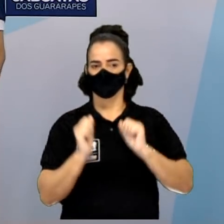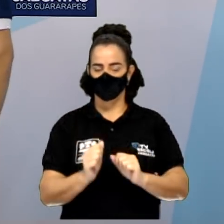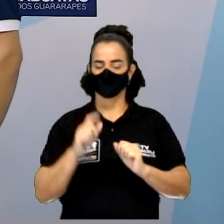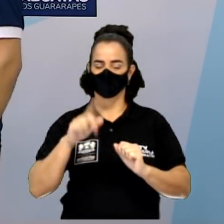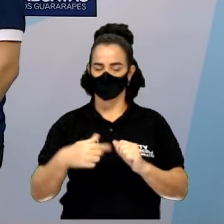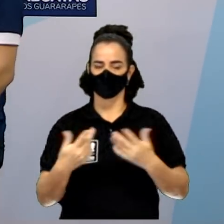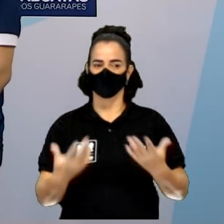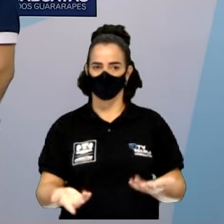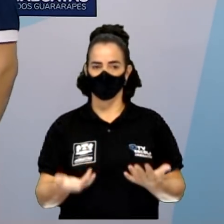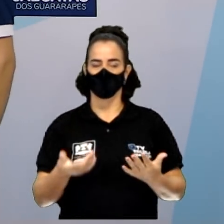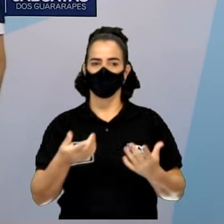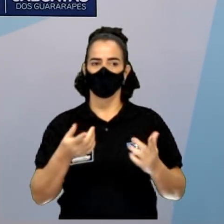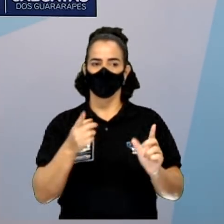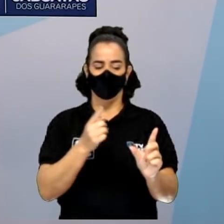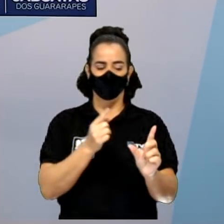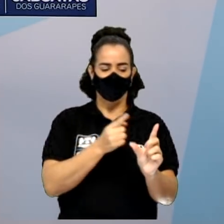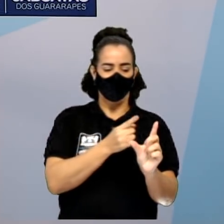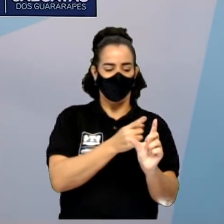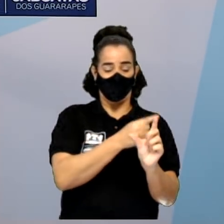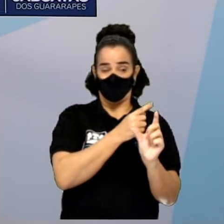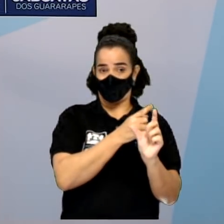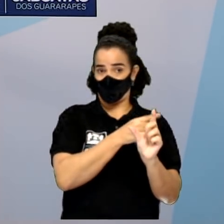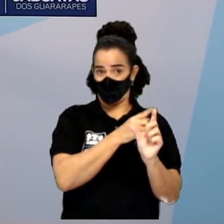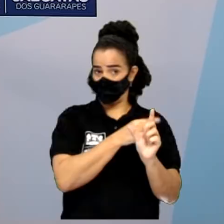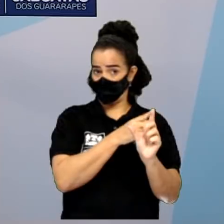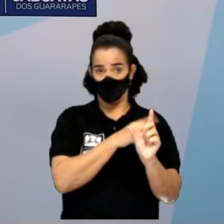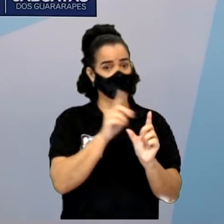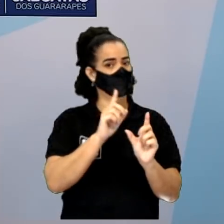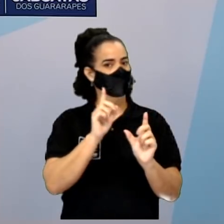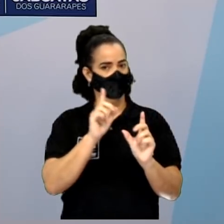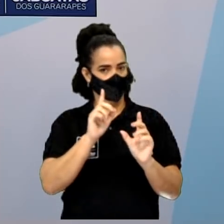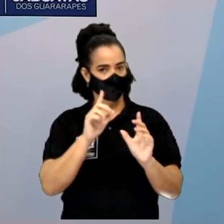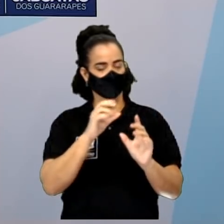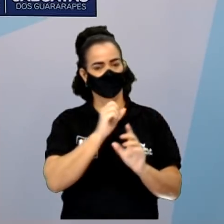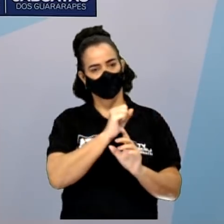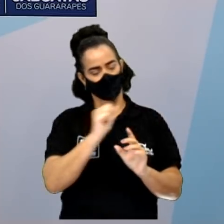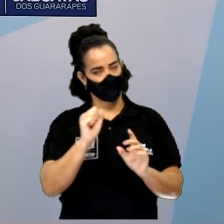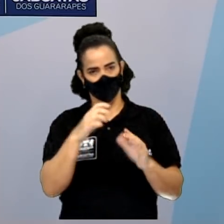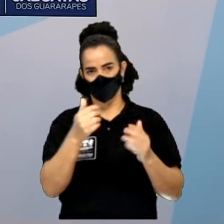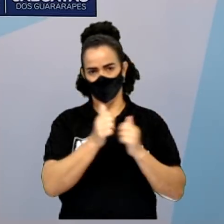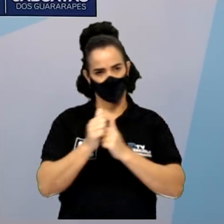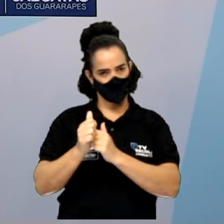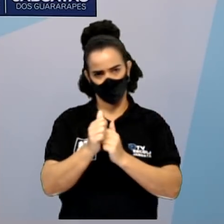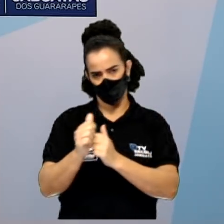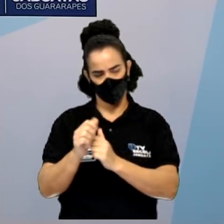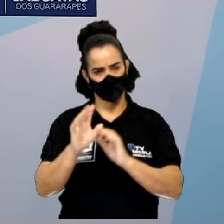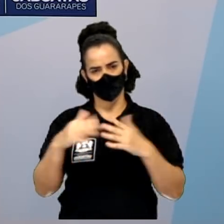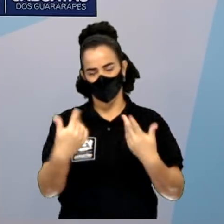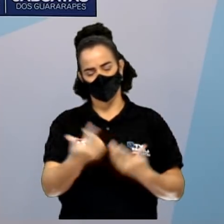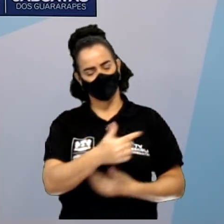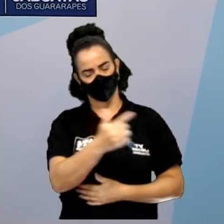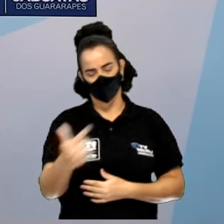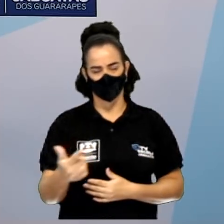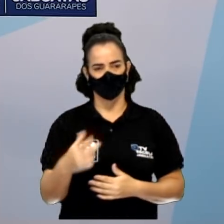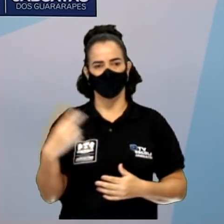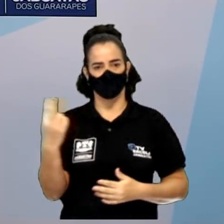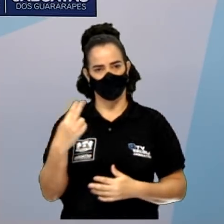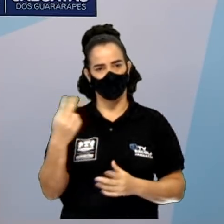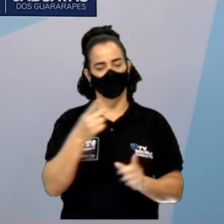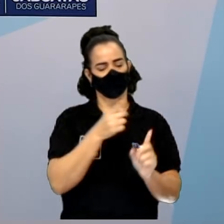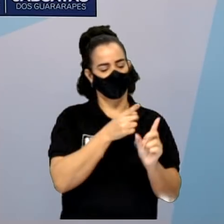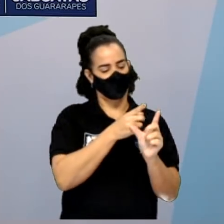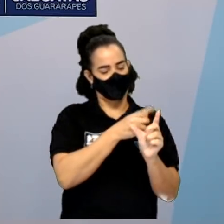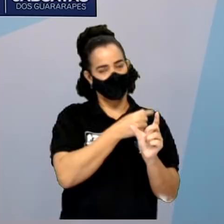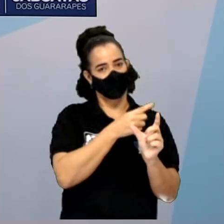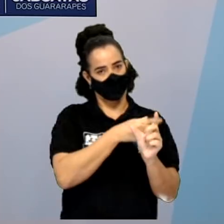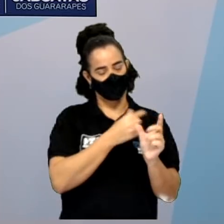artigos. Aí também não, né, pessoal? Esse os aqui não está acompanhando um substantivo, então ele não tem o valor de artigo. A gente vai agora ver o